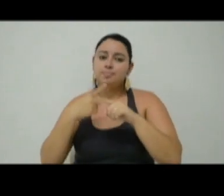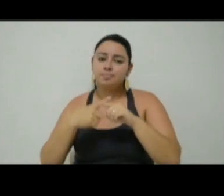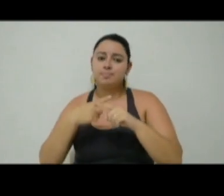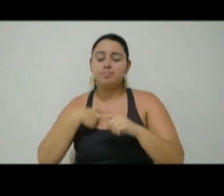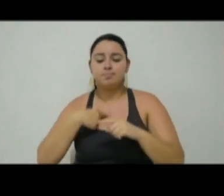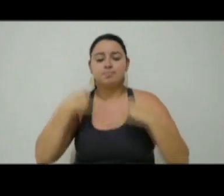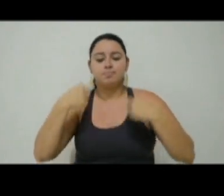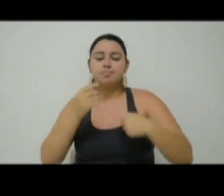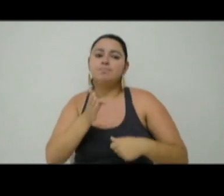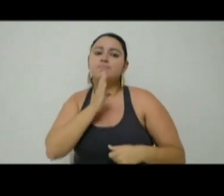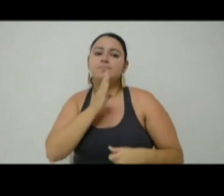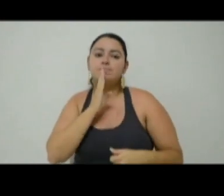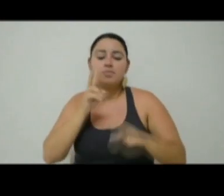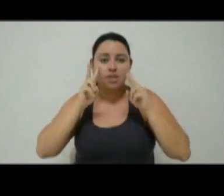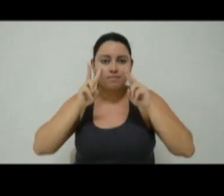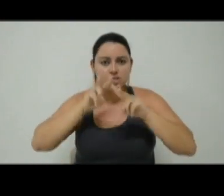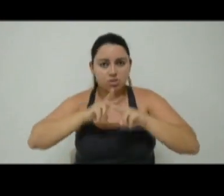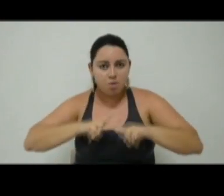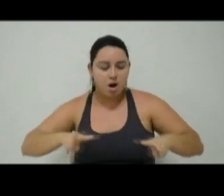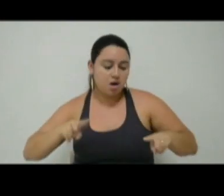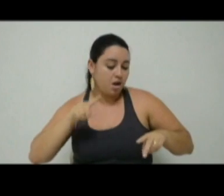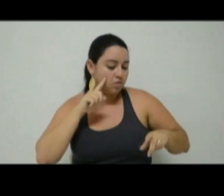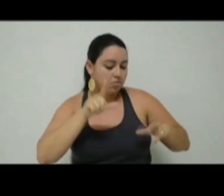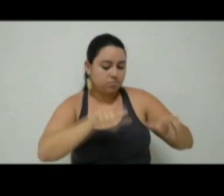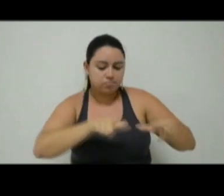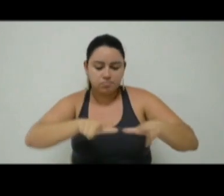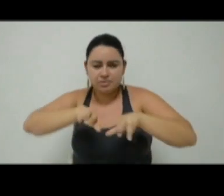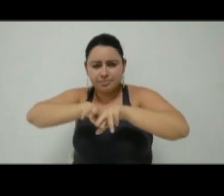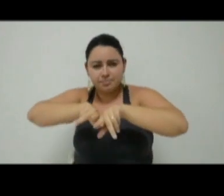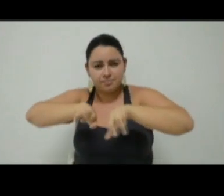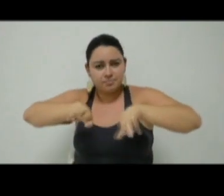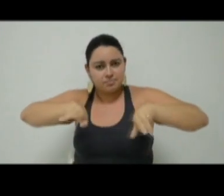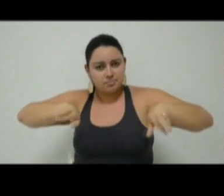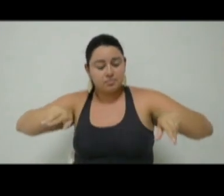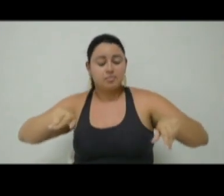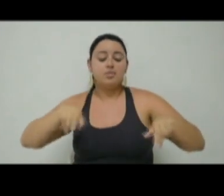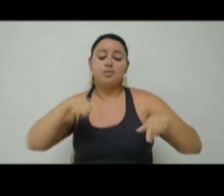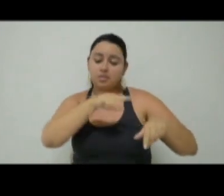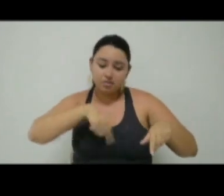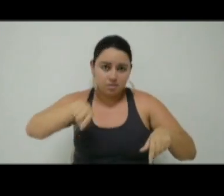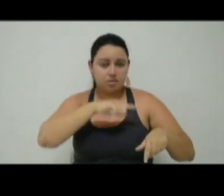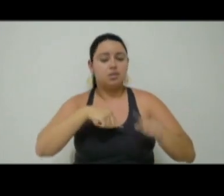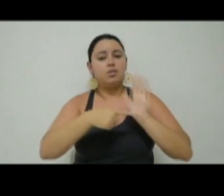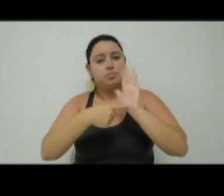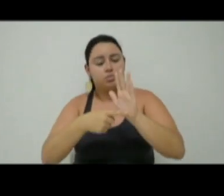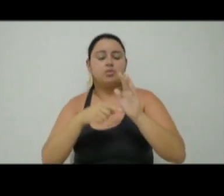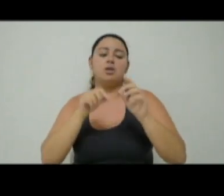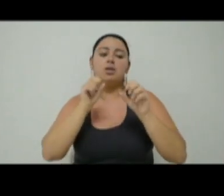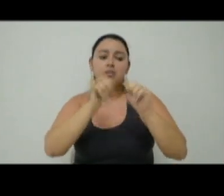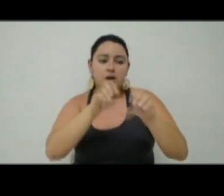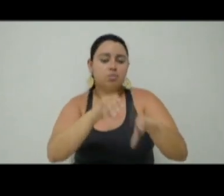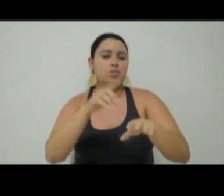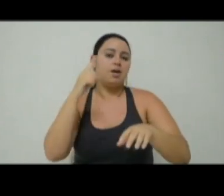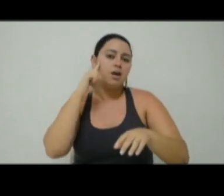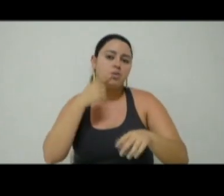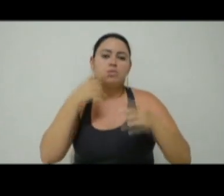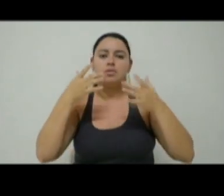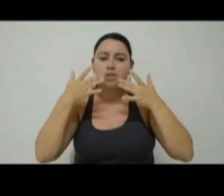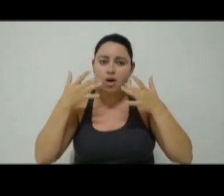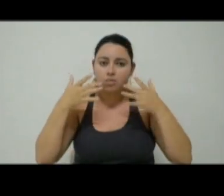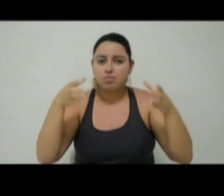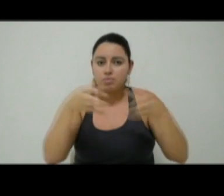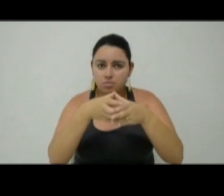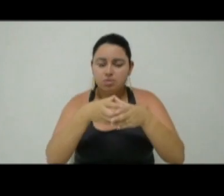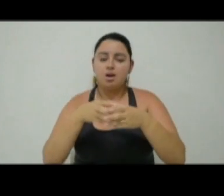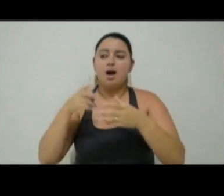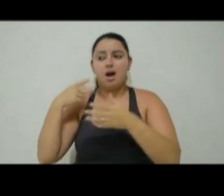gente viu que a gente precisava conhecer que nós éramos visuais, que a gente precisava estar conhecendo a arte, que a precisava ensinar o grupo de